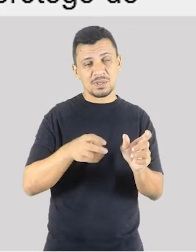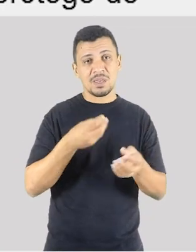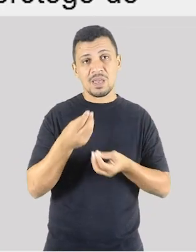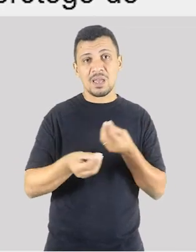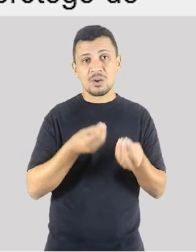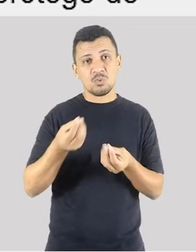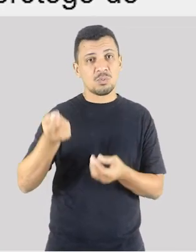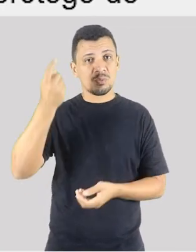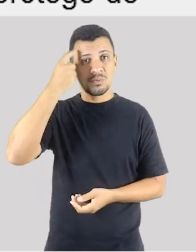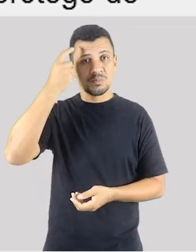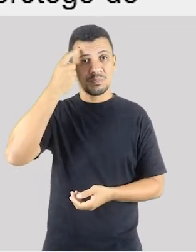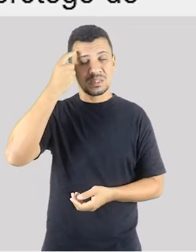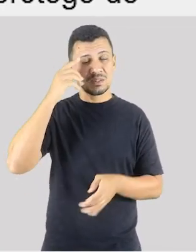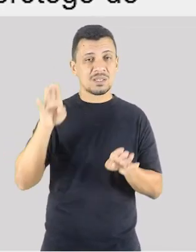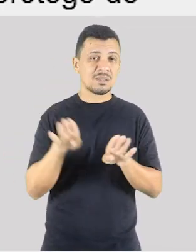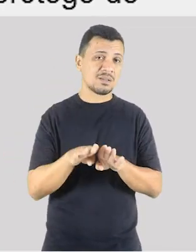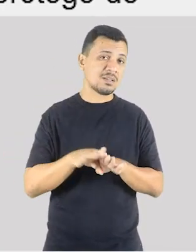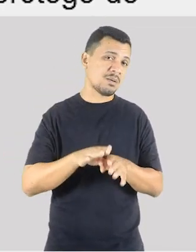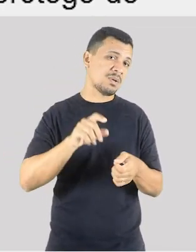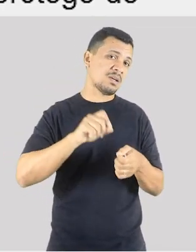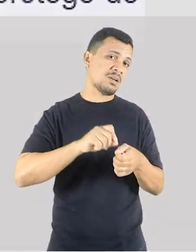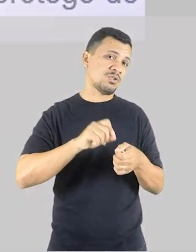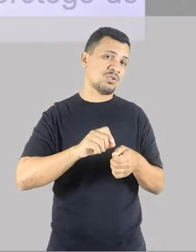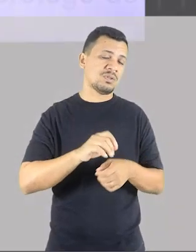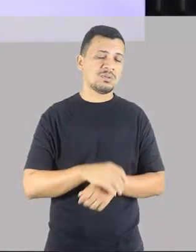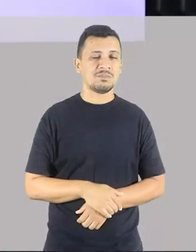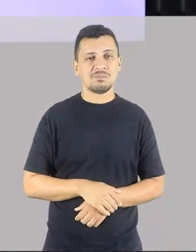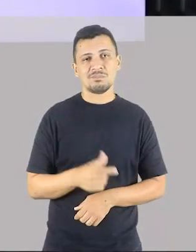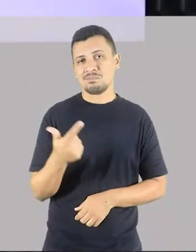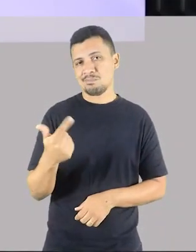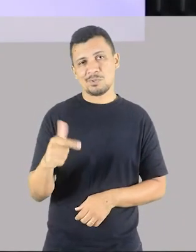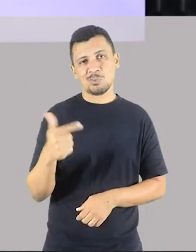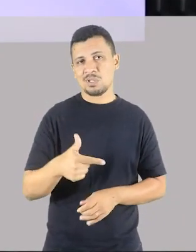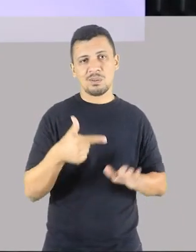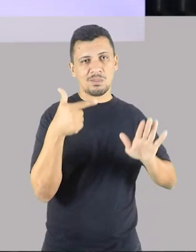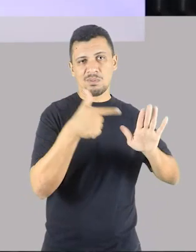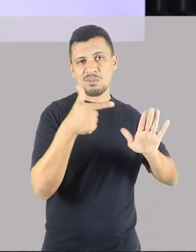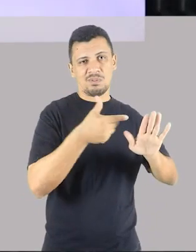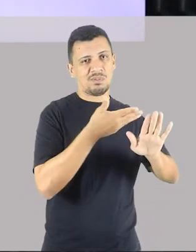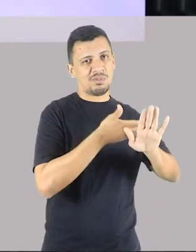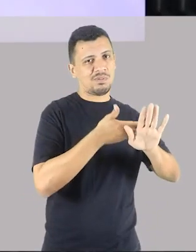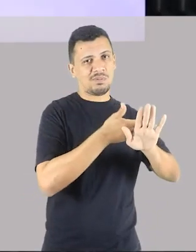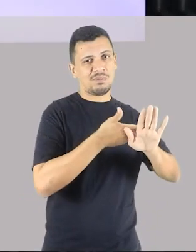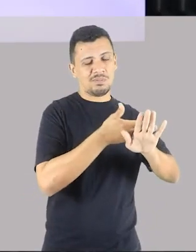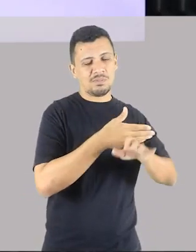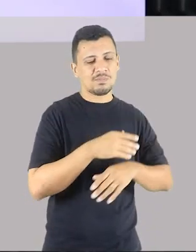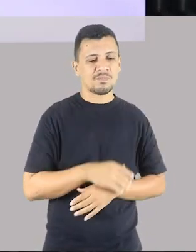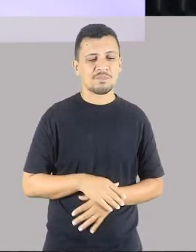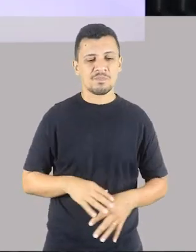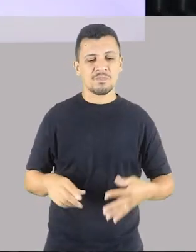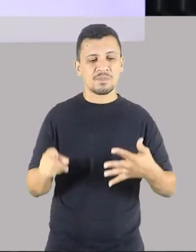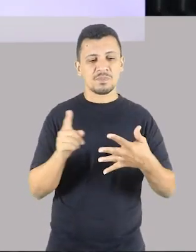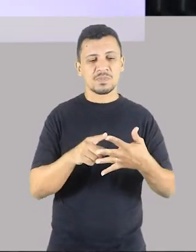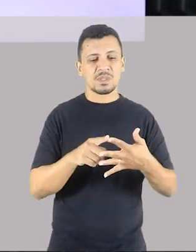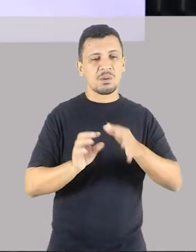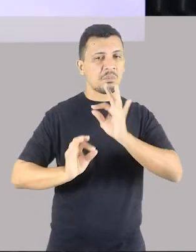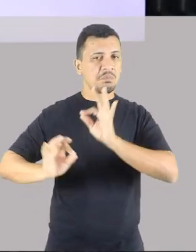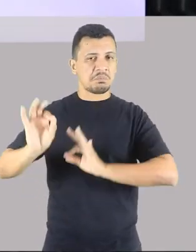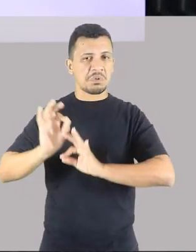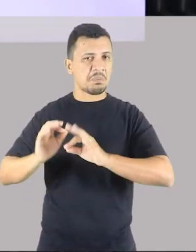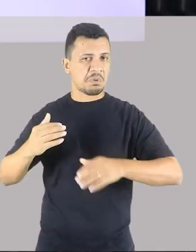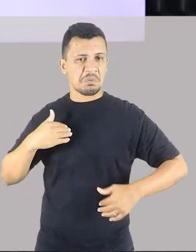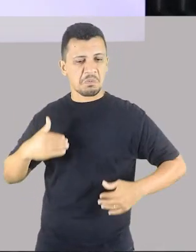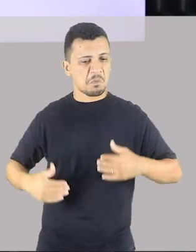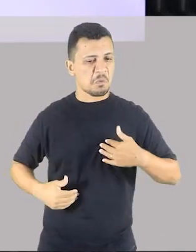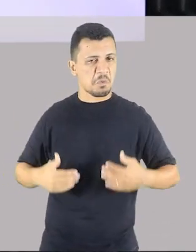pensar e o modo como se deve agir, certo? Aqui não temos ironia, aqui temos antítese, certo? A letra B, o preparo físico dele